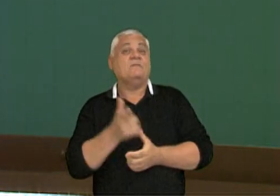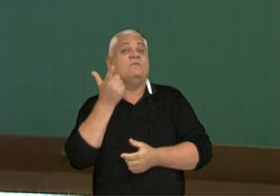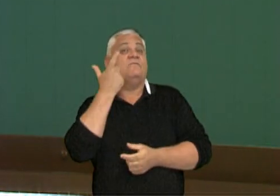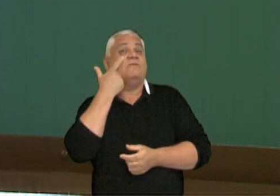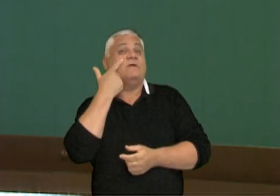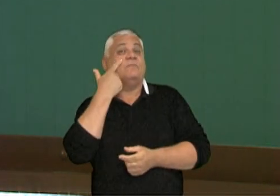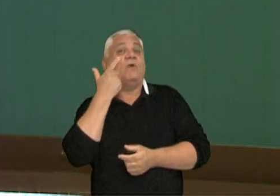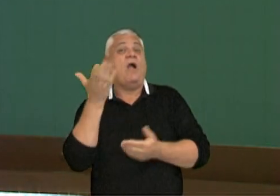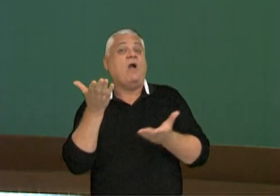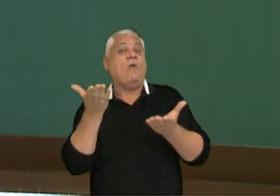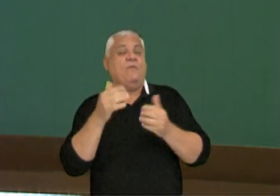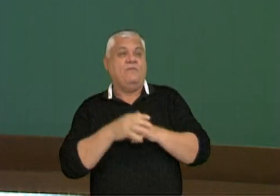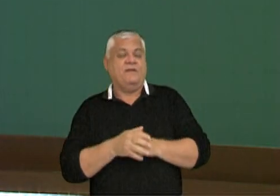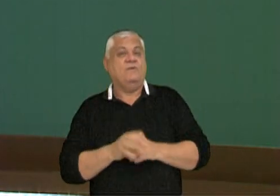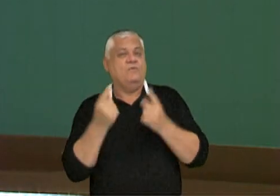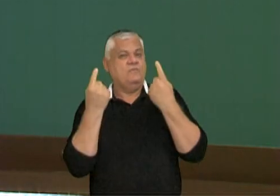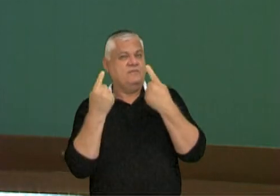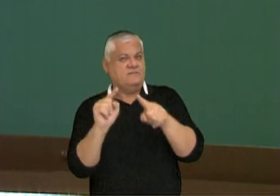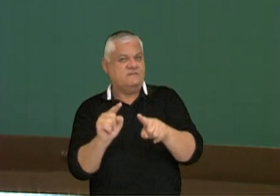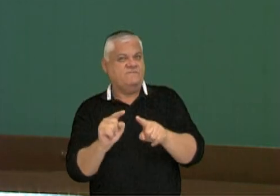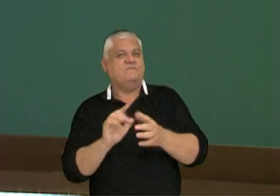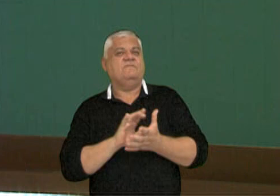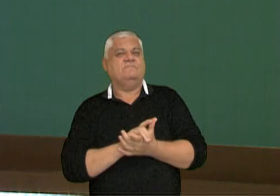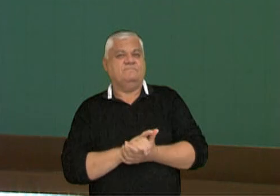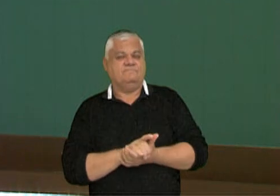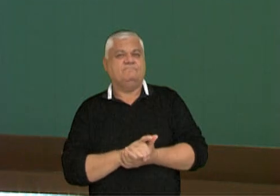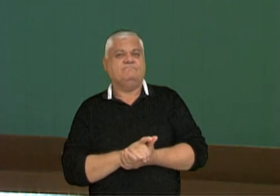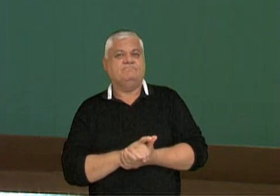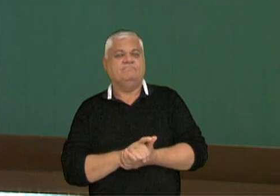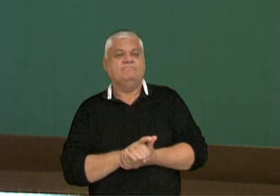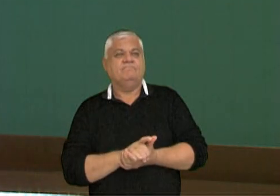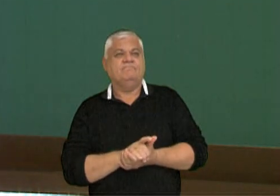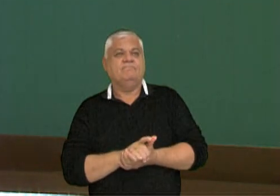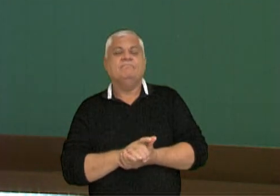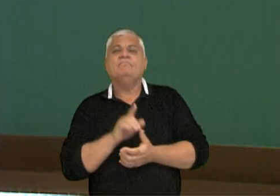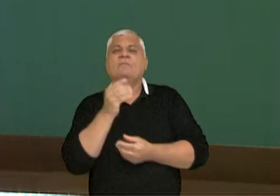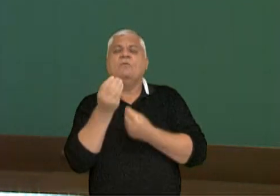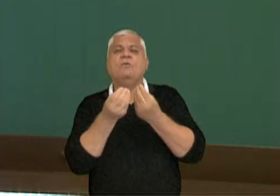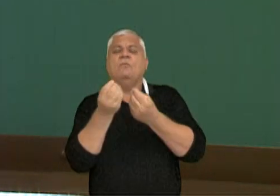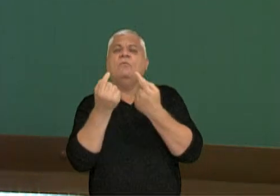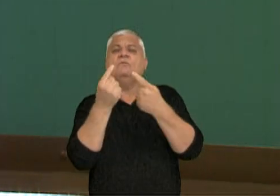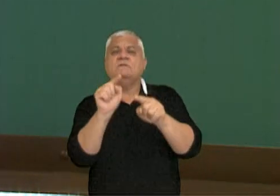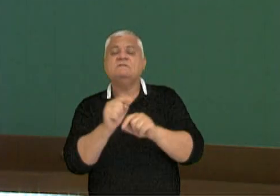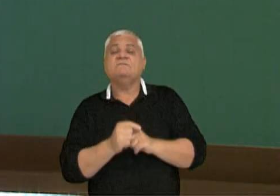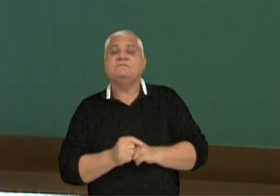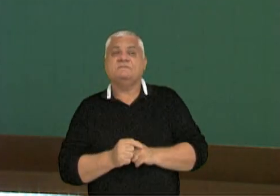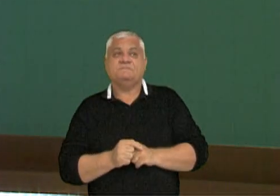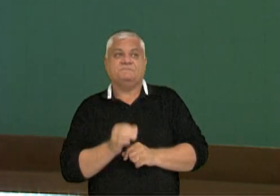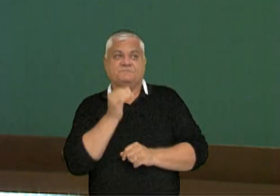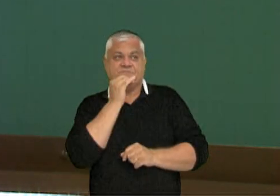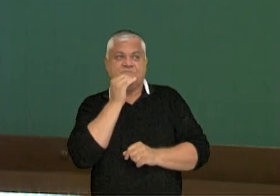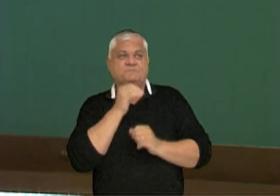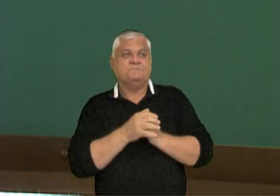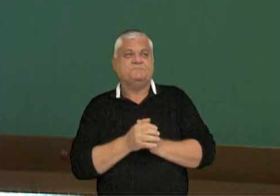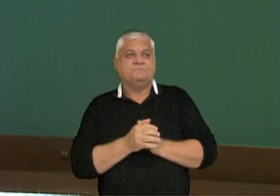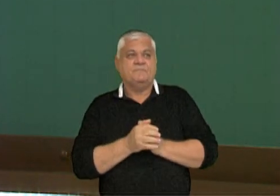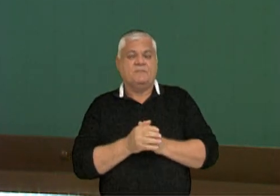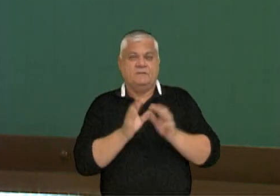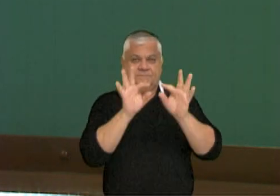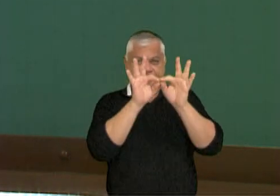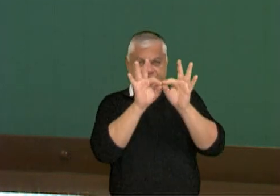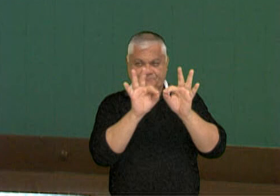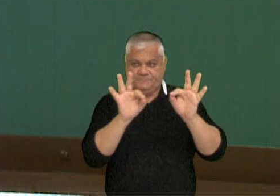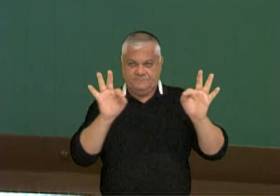lá. Agora nós temos um desafio. Nesse desafio, ele fala assim, ó, sobre a